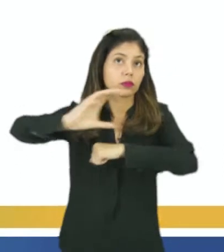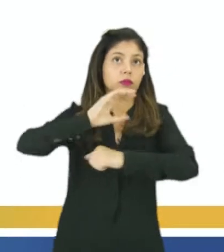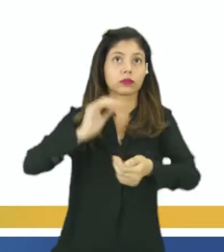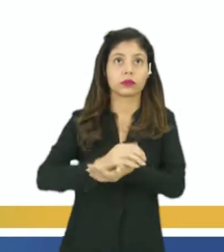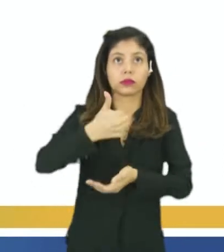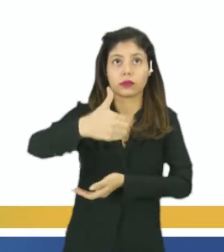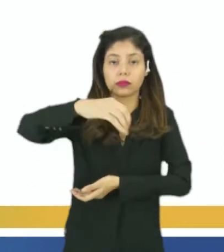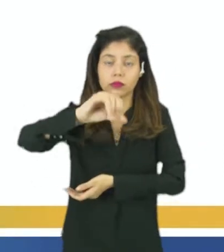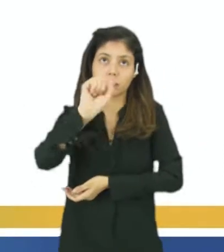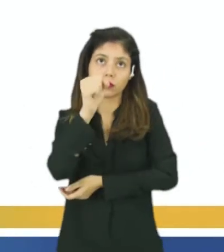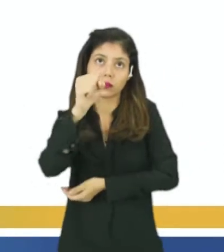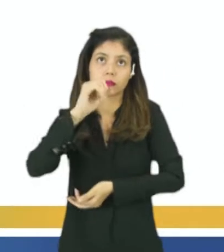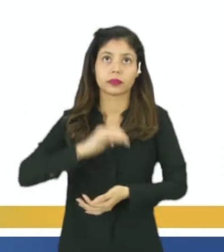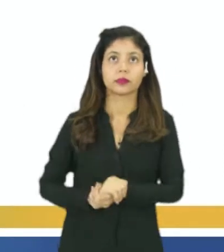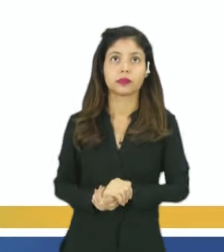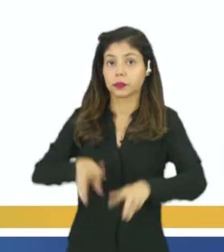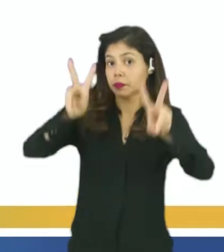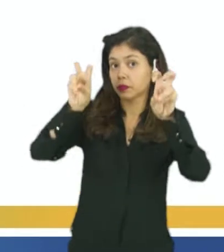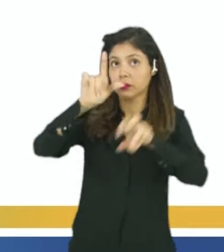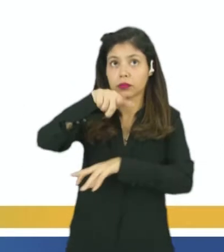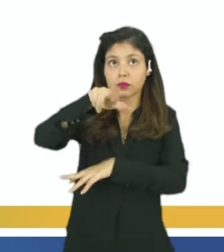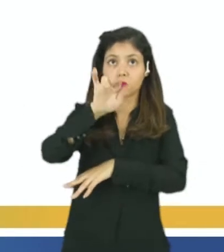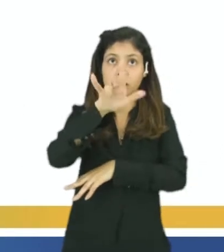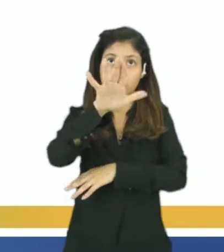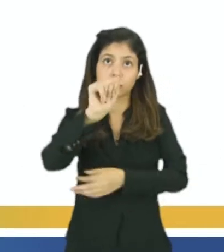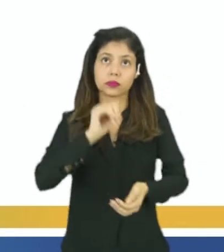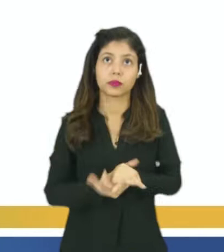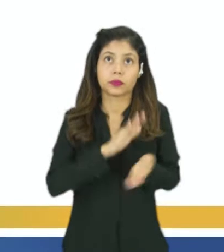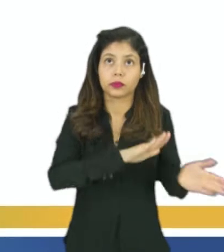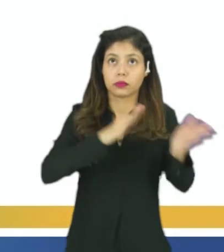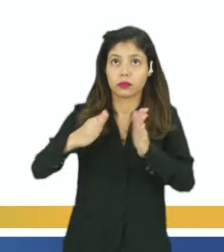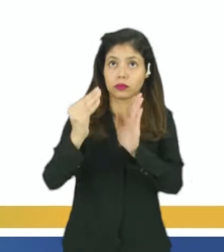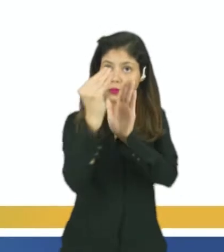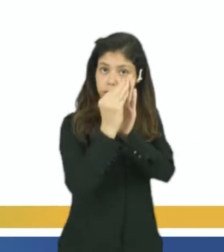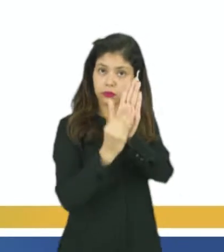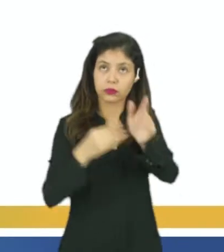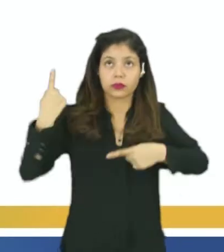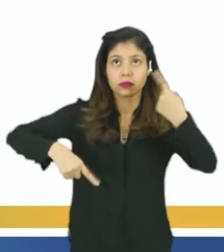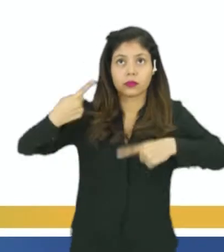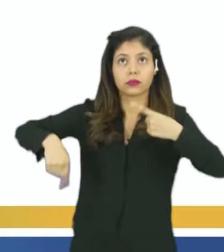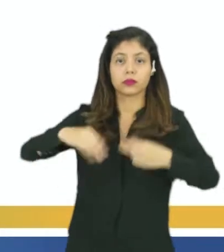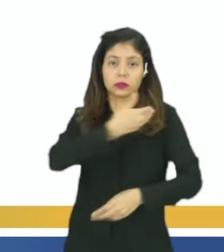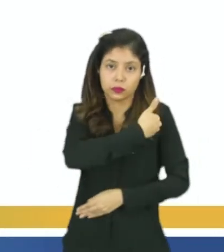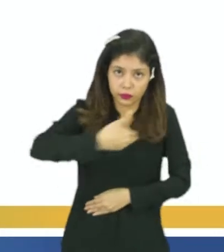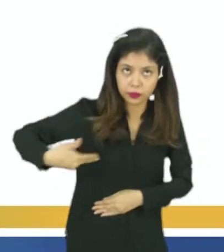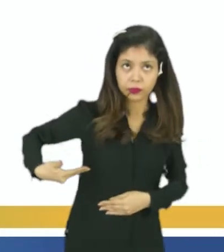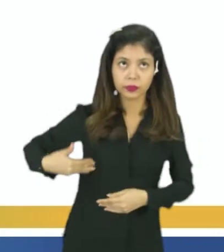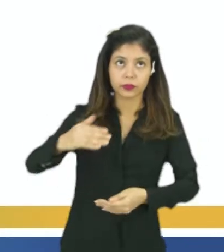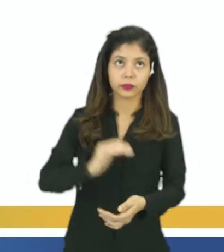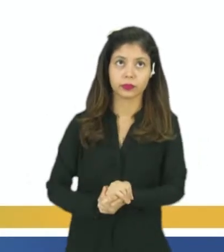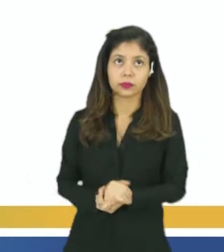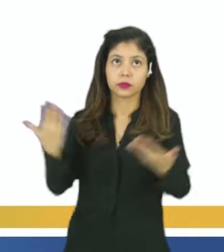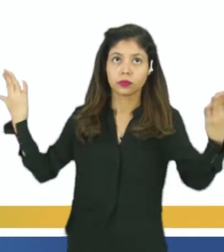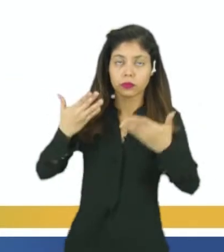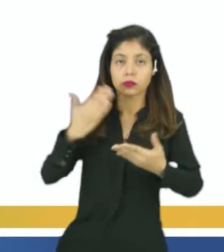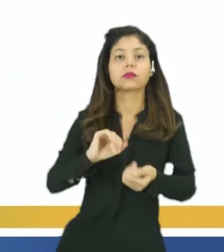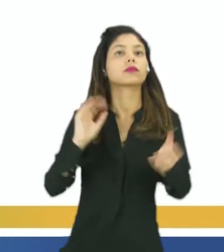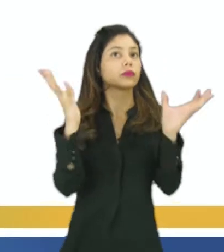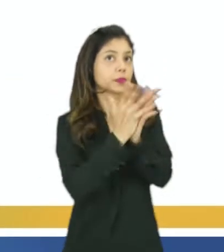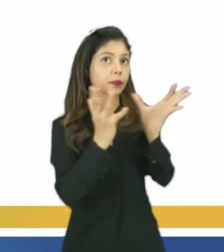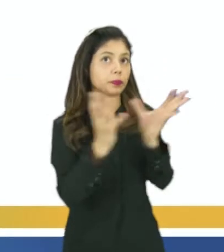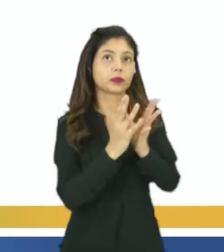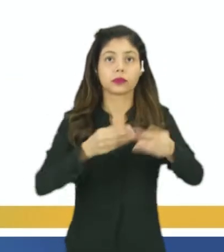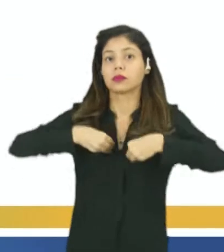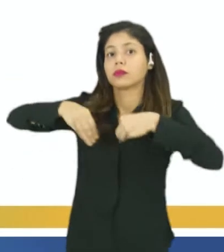de 1988, o assunto quilombola faz parte da agenda das políticas públicas. As atuais comunidades